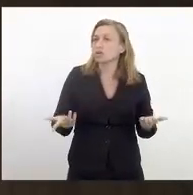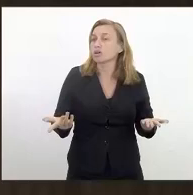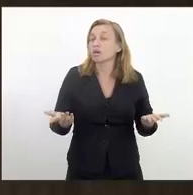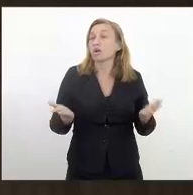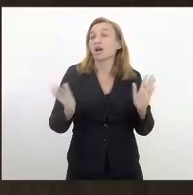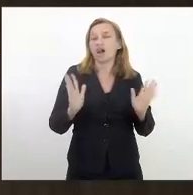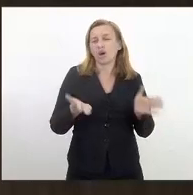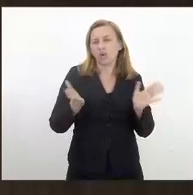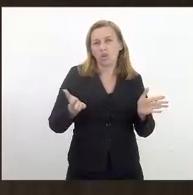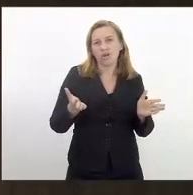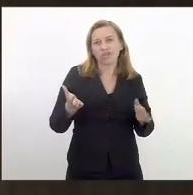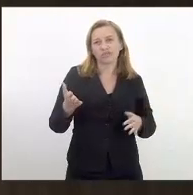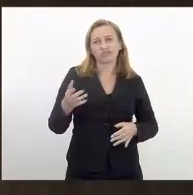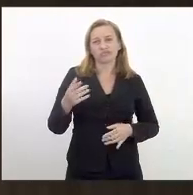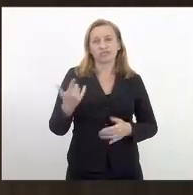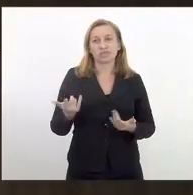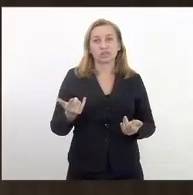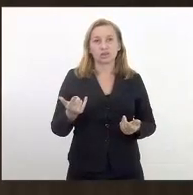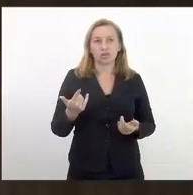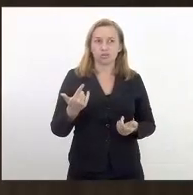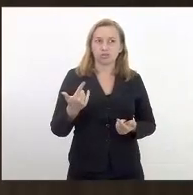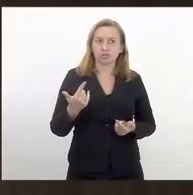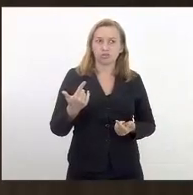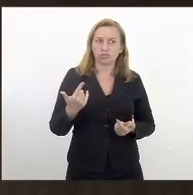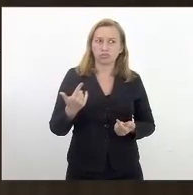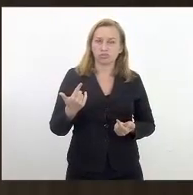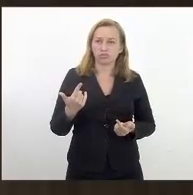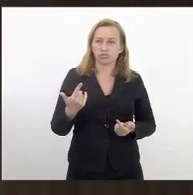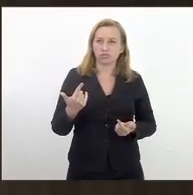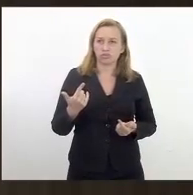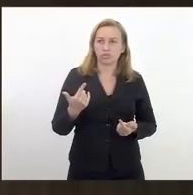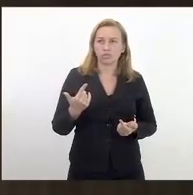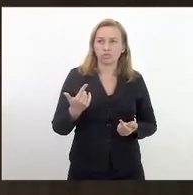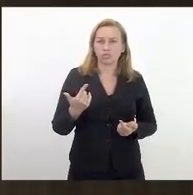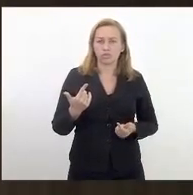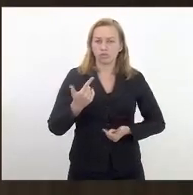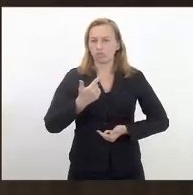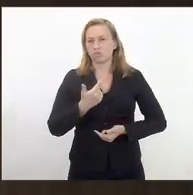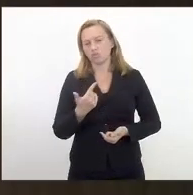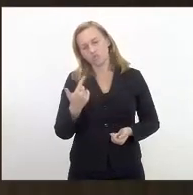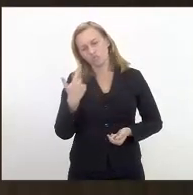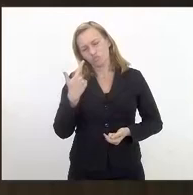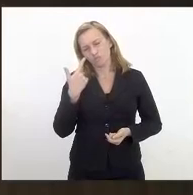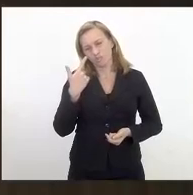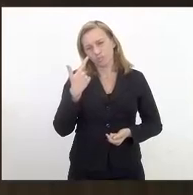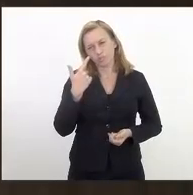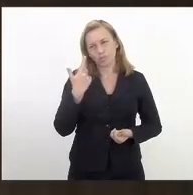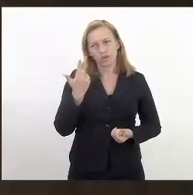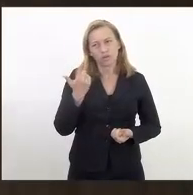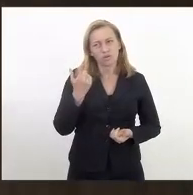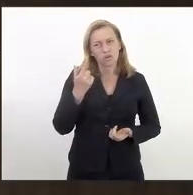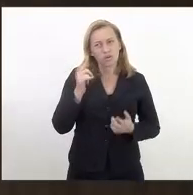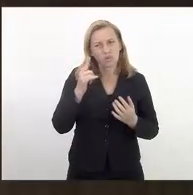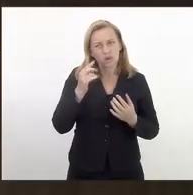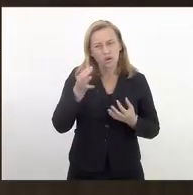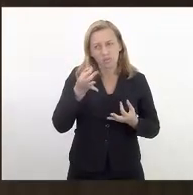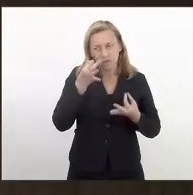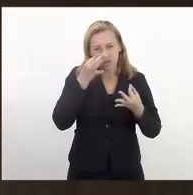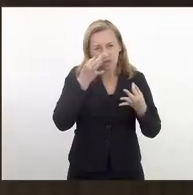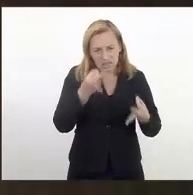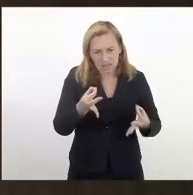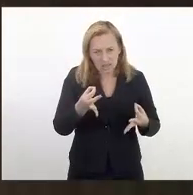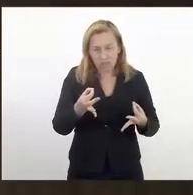que me chama atenção e eu quero que manifestar a minha discordância respeitosa porém veemente discordância